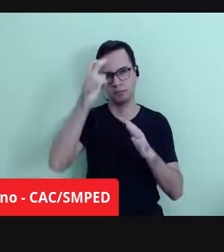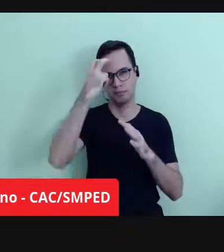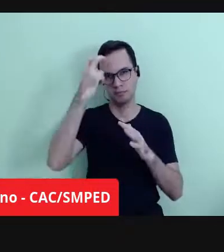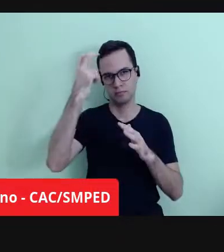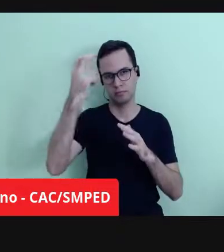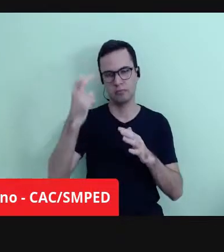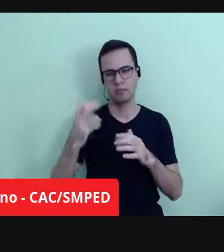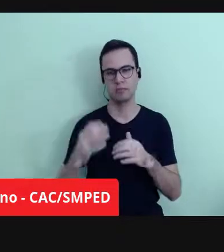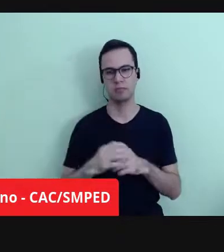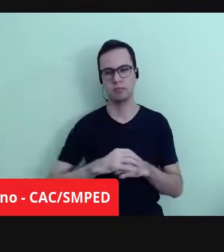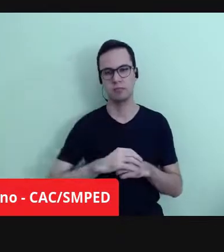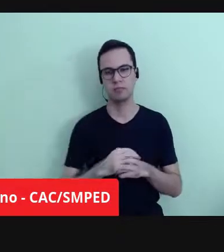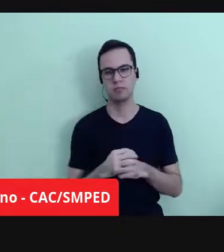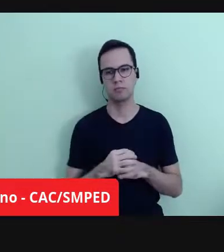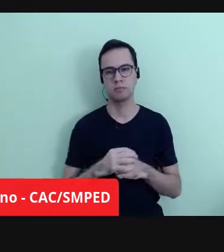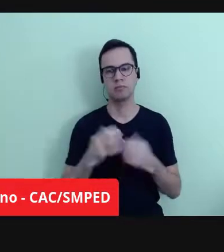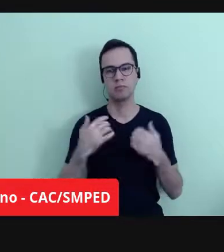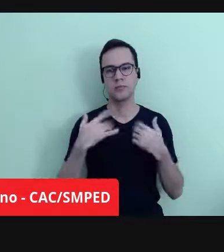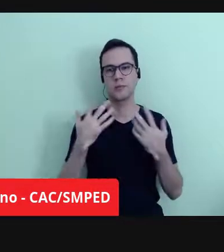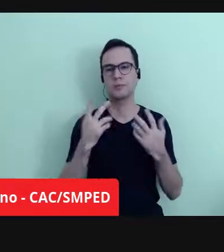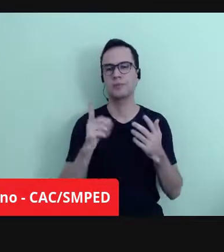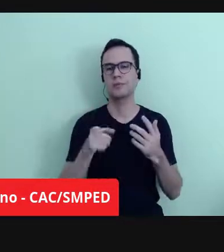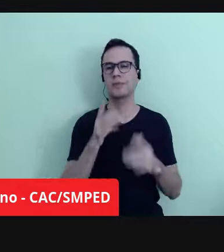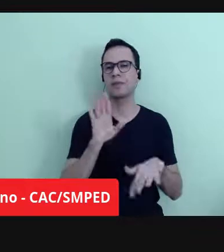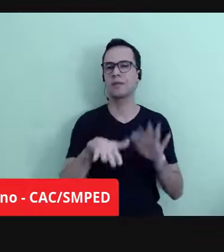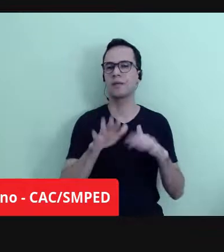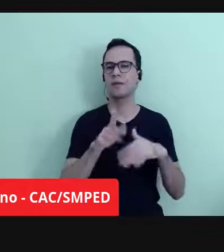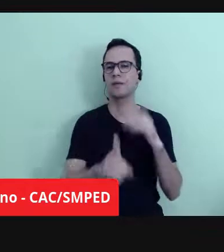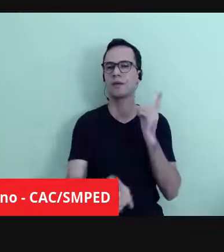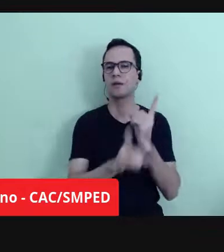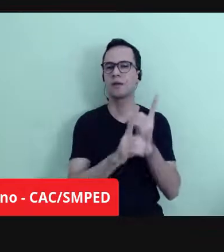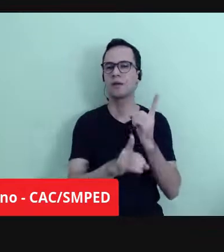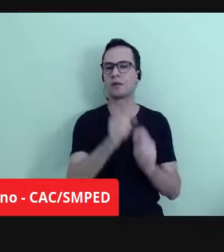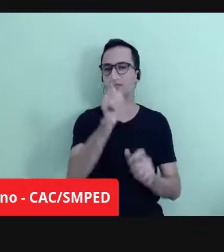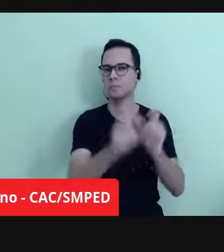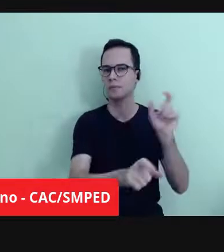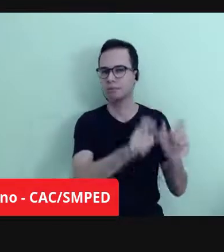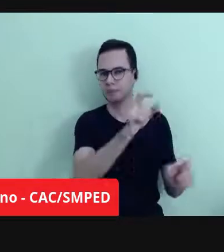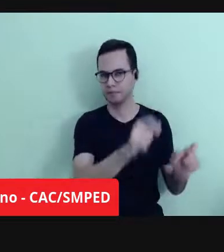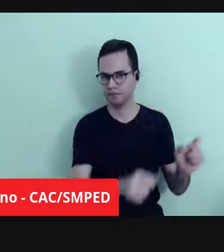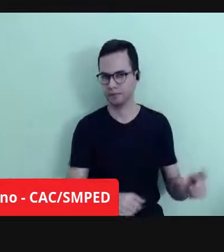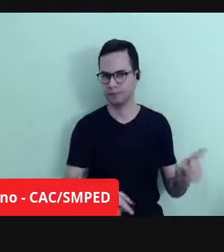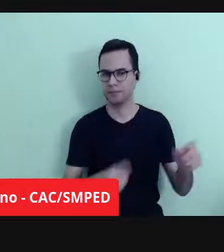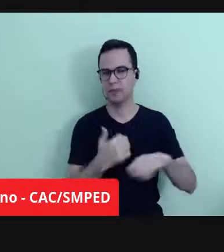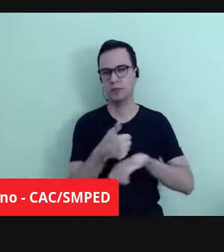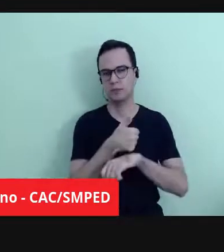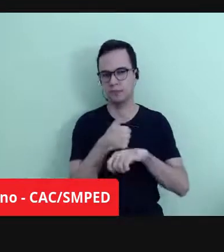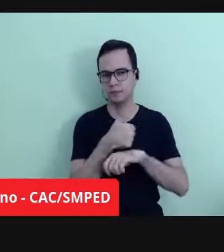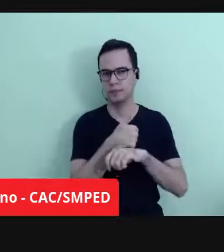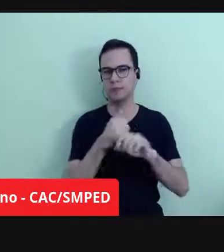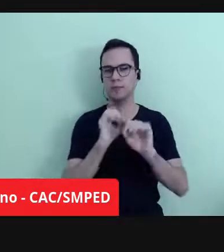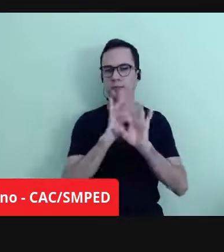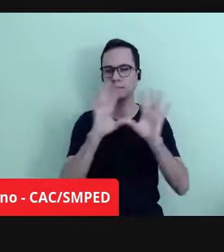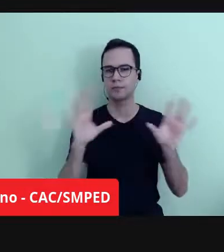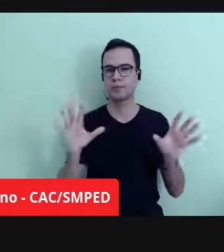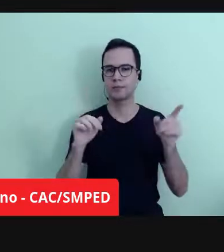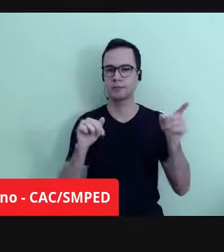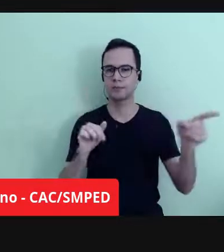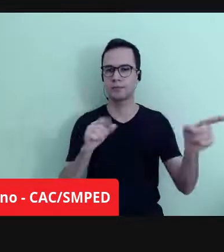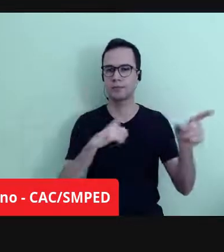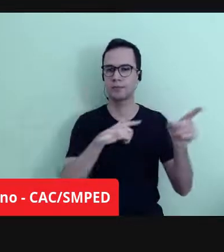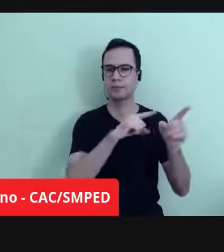educacionais, eu acabo encontrando diversas pessoas, né, profissionais, obviamente, né, mas pessoas que têm